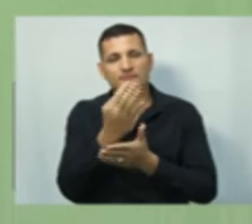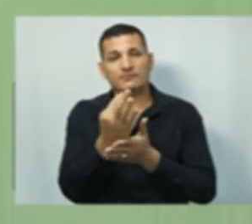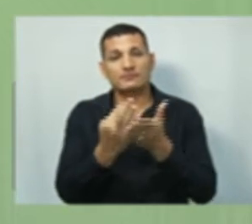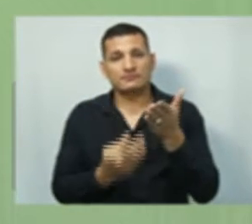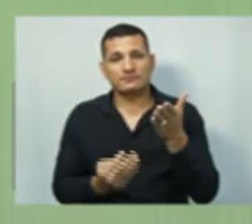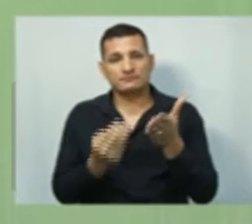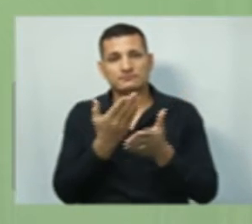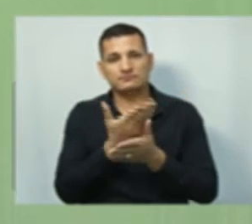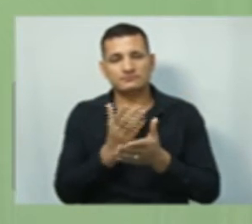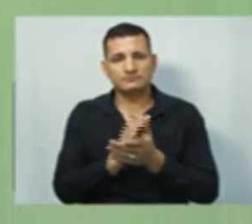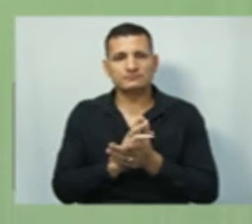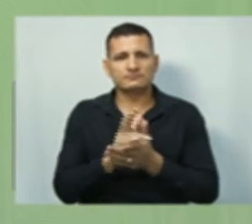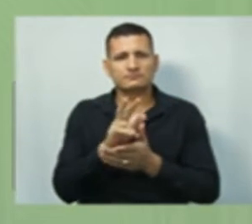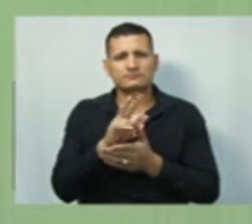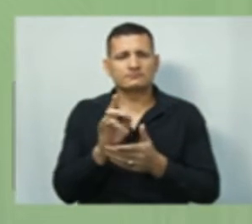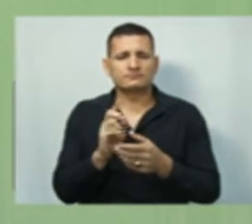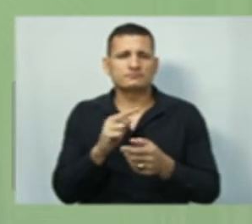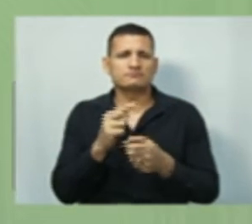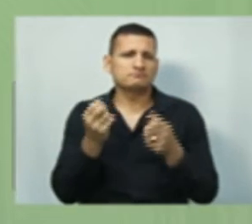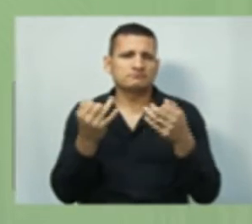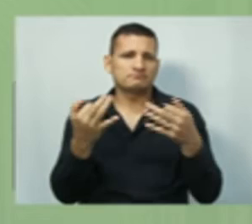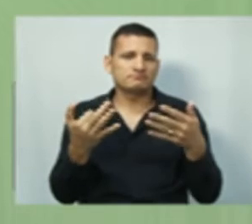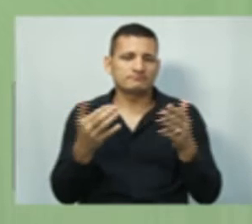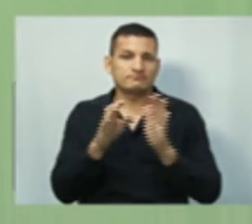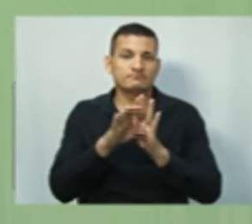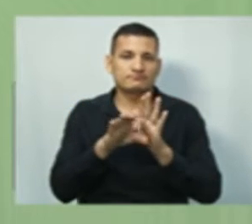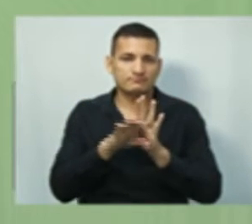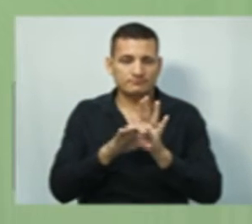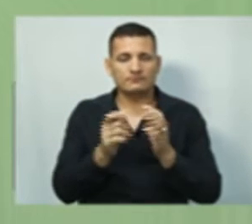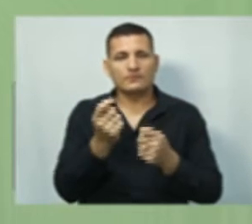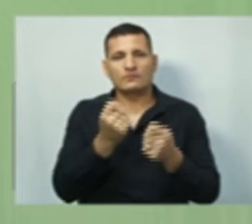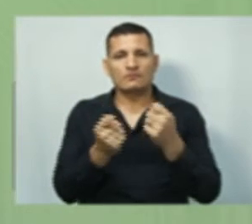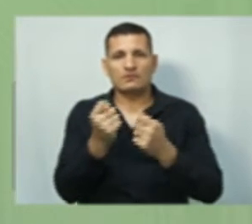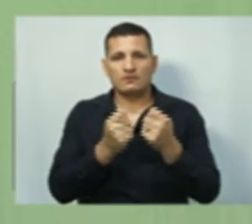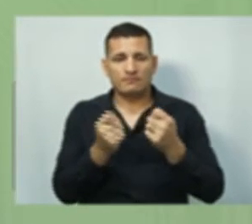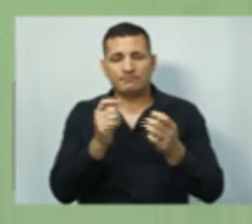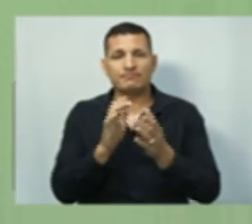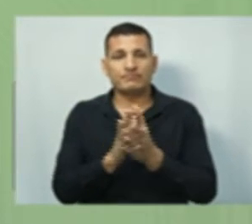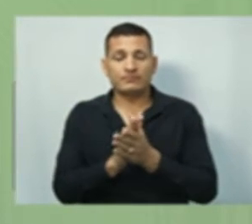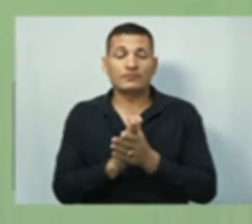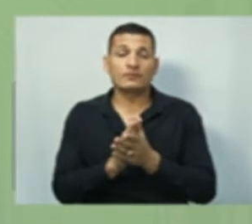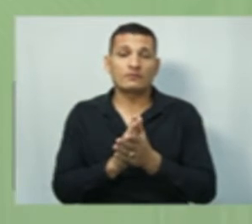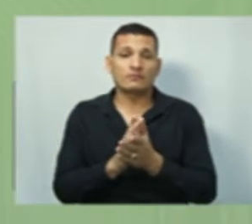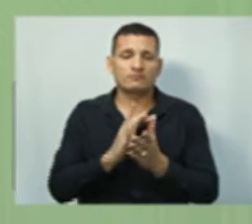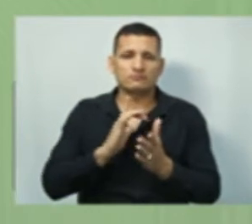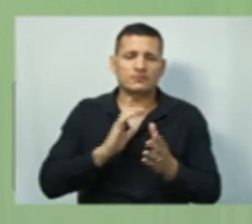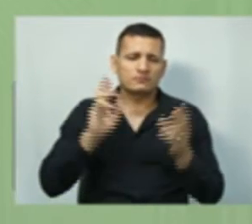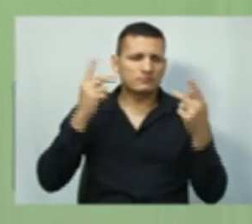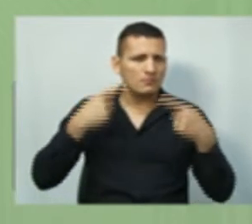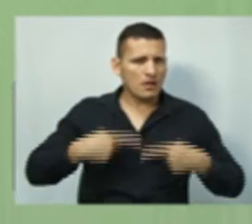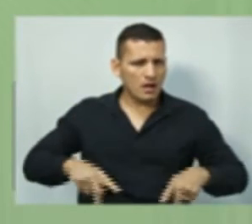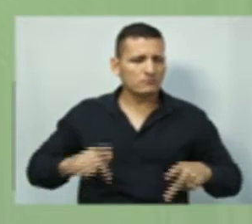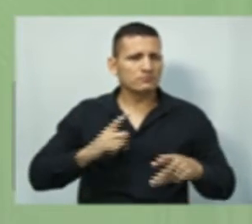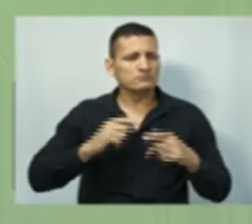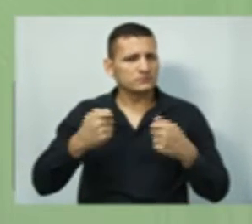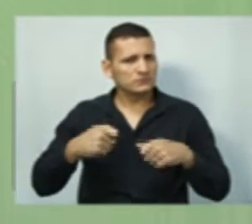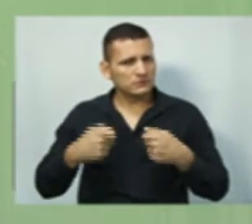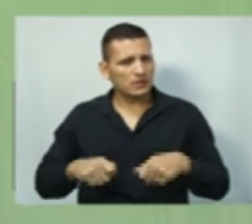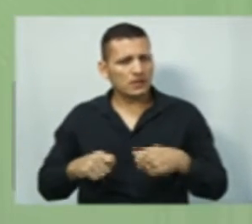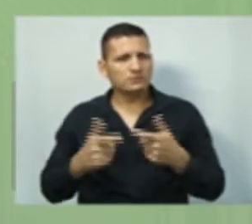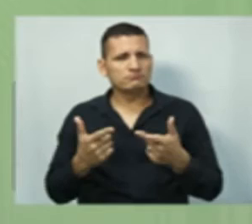vai tratar sobre o conceito de economia. Por um lado, as necessidades humanas são ilimitadas e